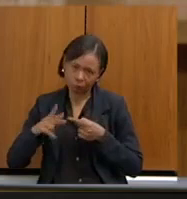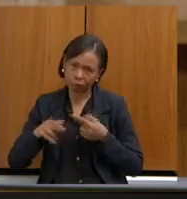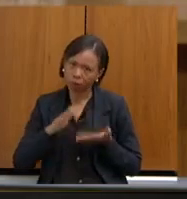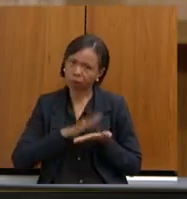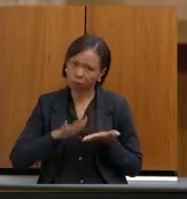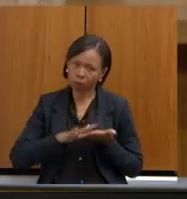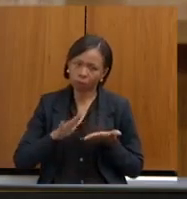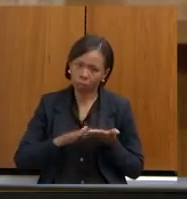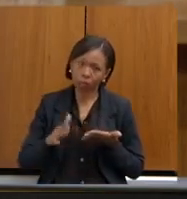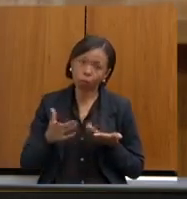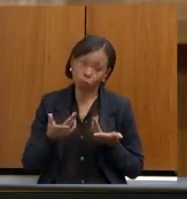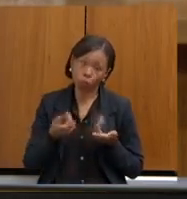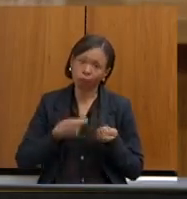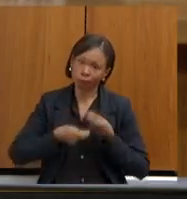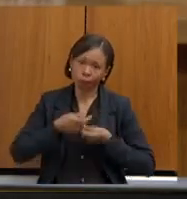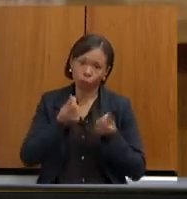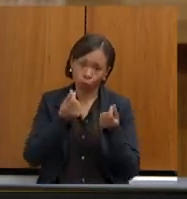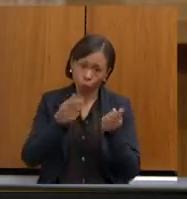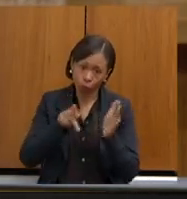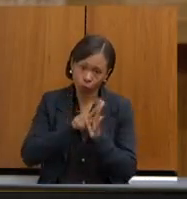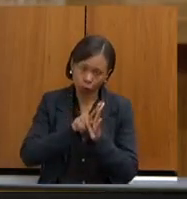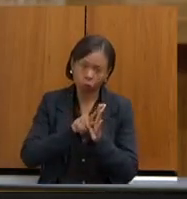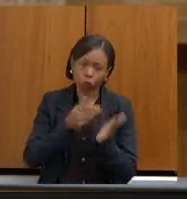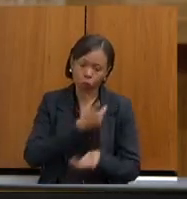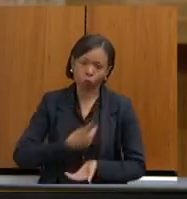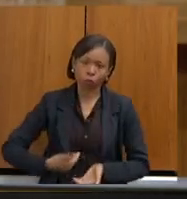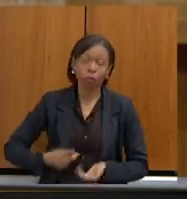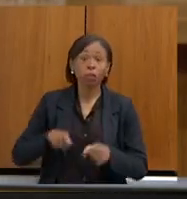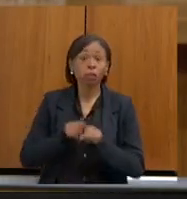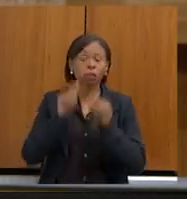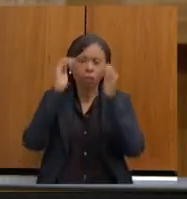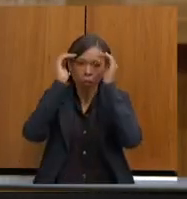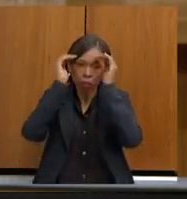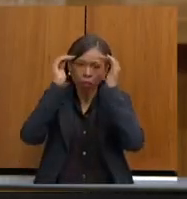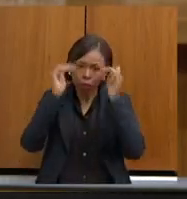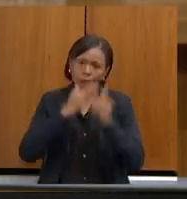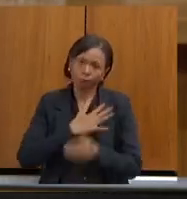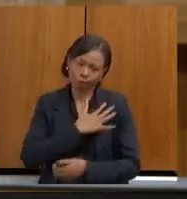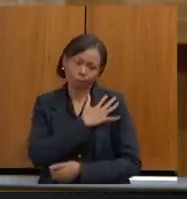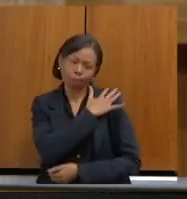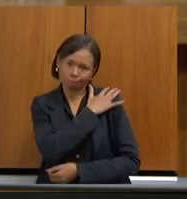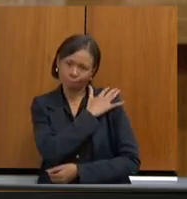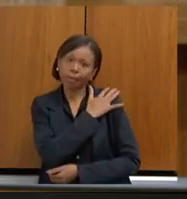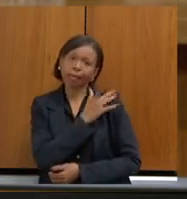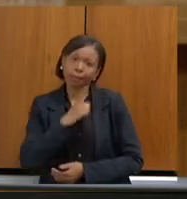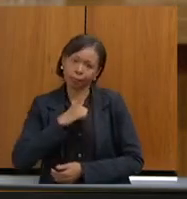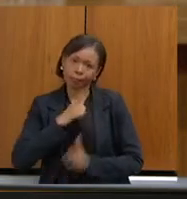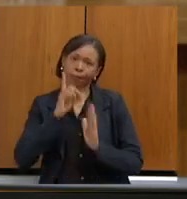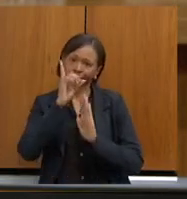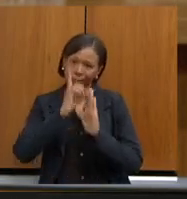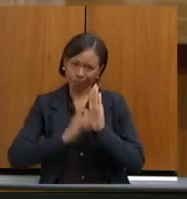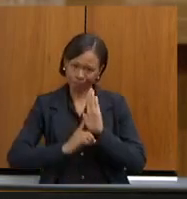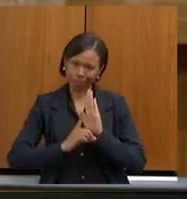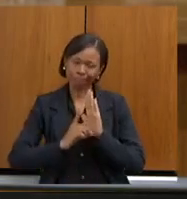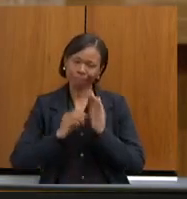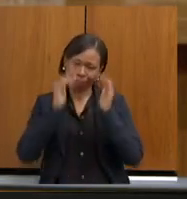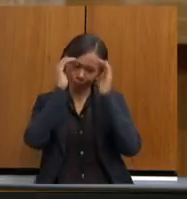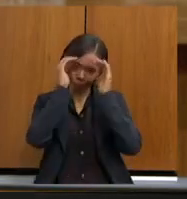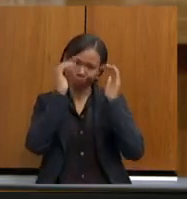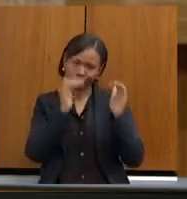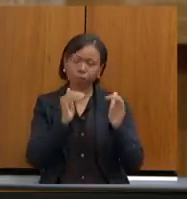e também com respeito né ao nosso militar que tem os seus direitos corpo de bombeiros